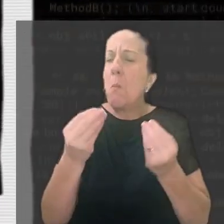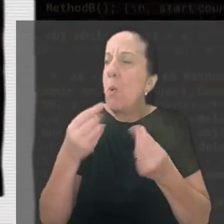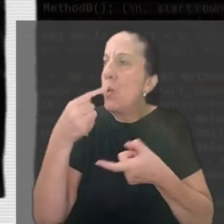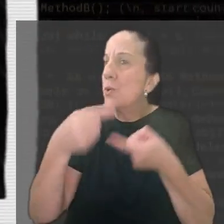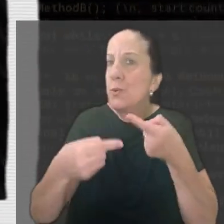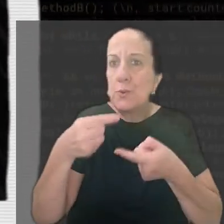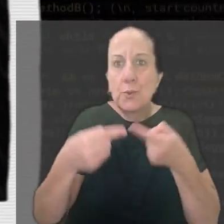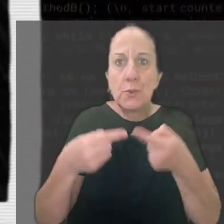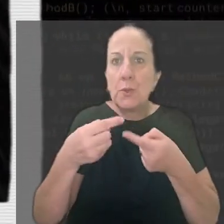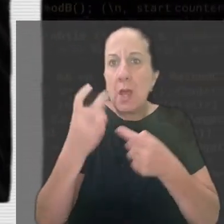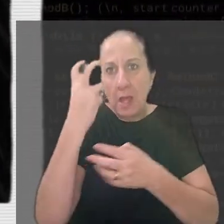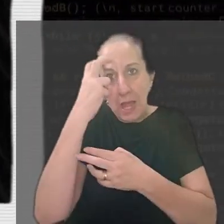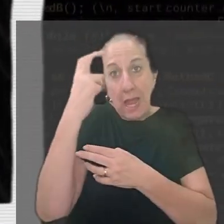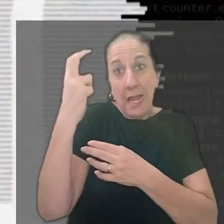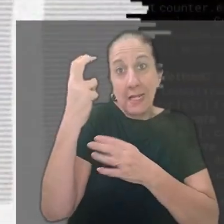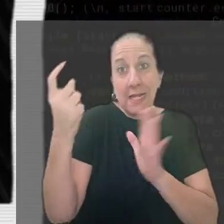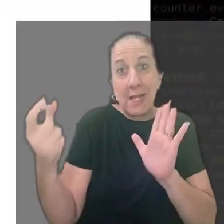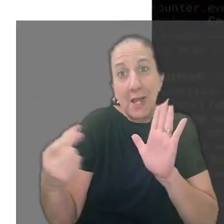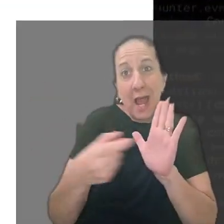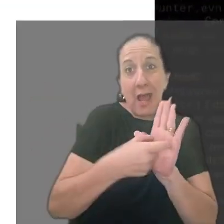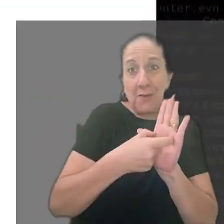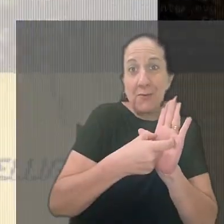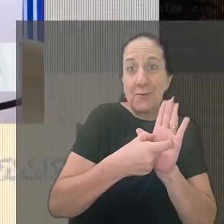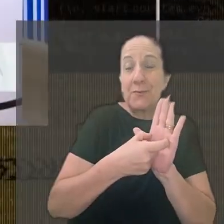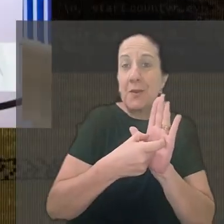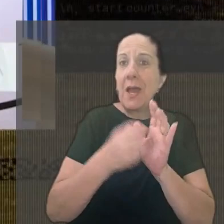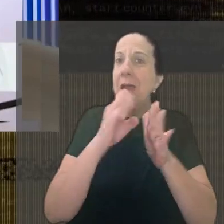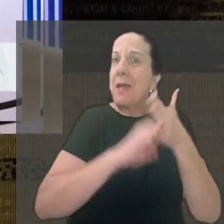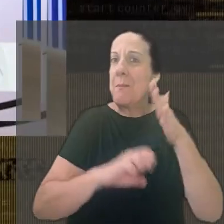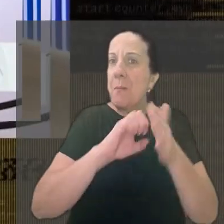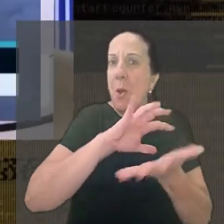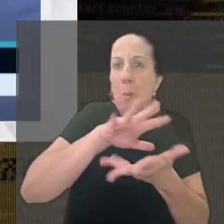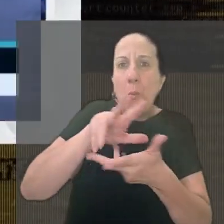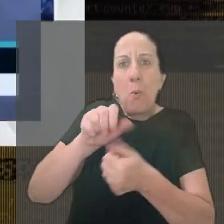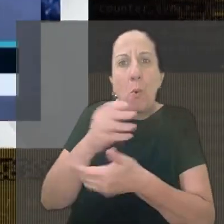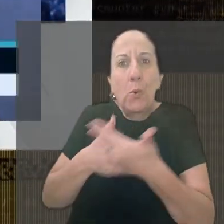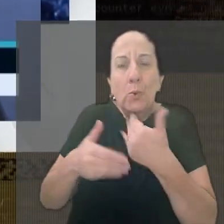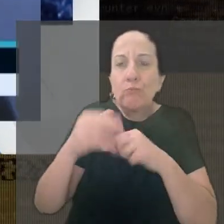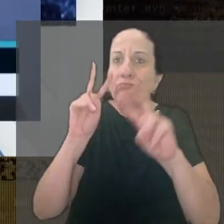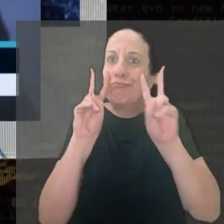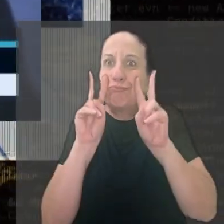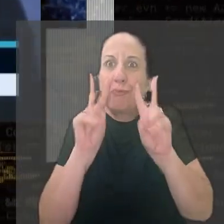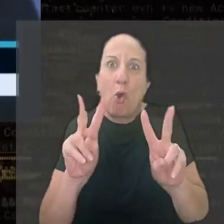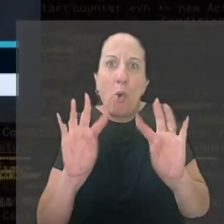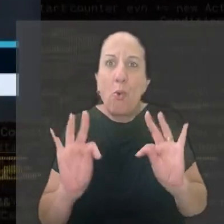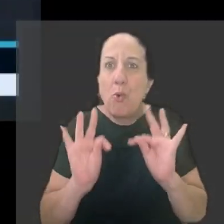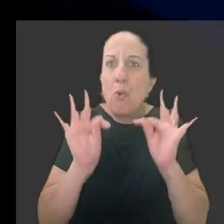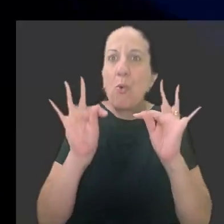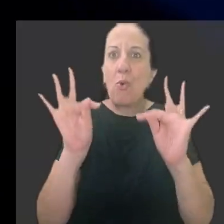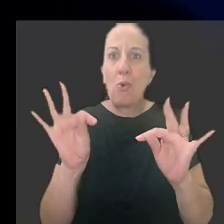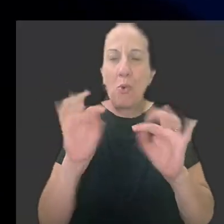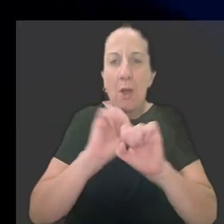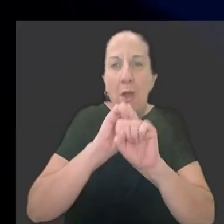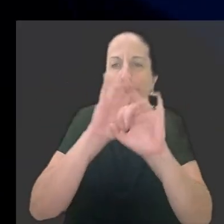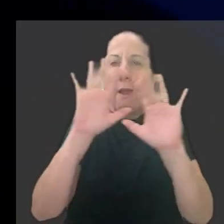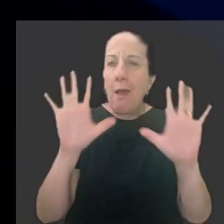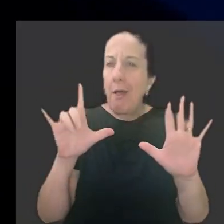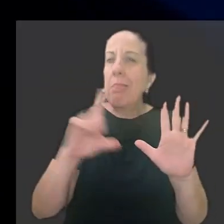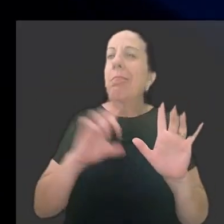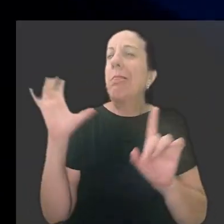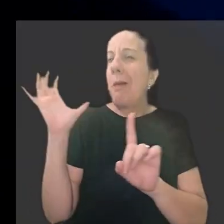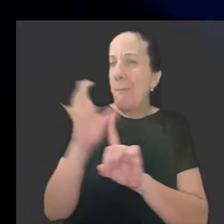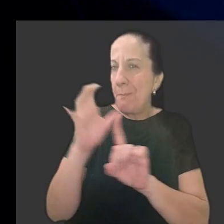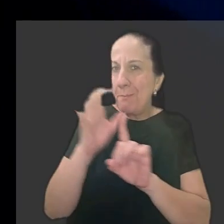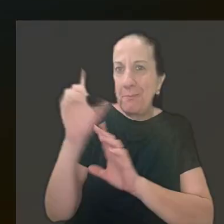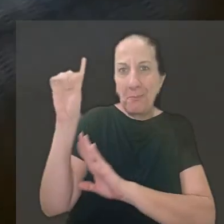tem gerado muitas discussões: a inteligência artificial. Empresas no mundo inteiro estão de olho nessa tecnologia que,